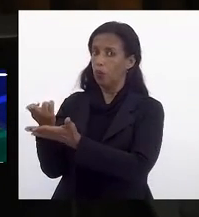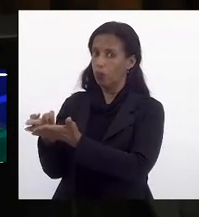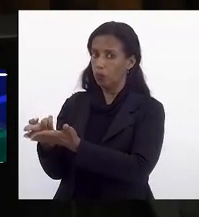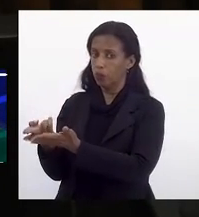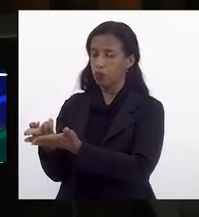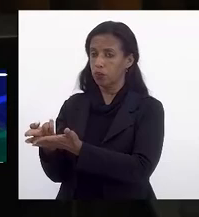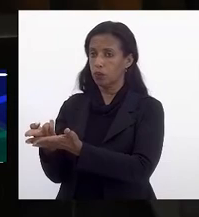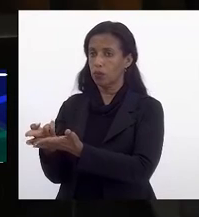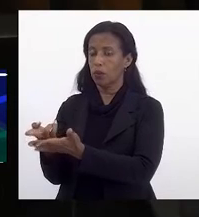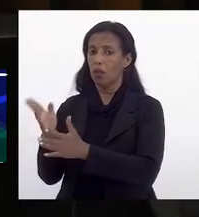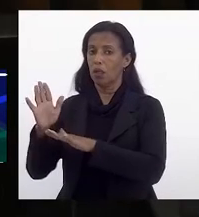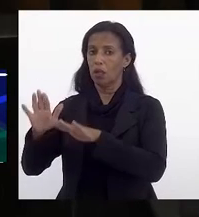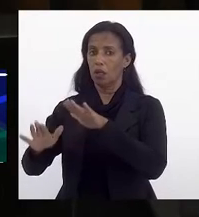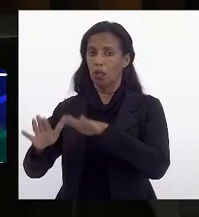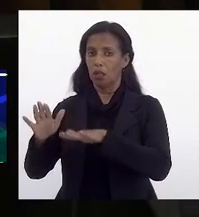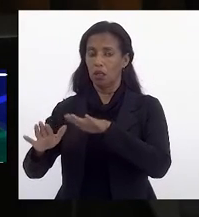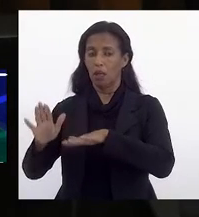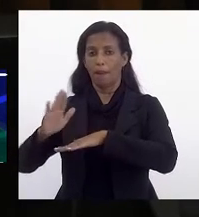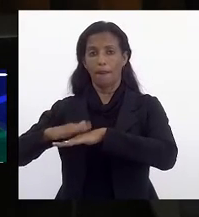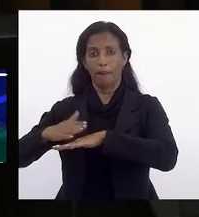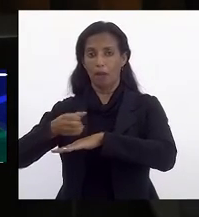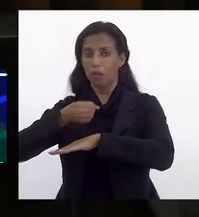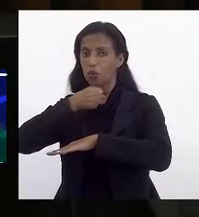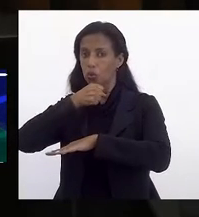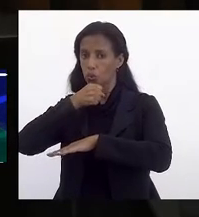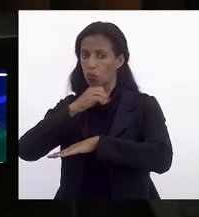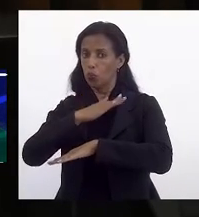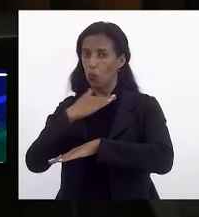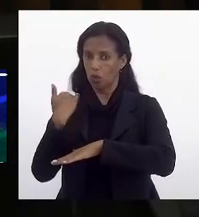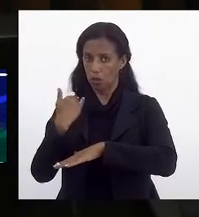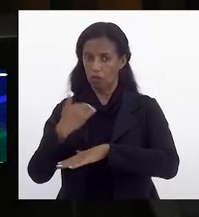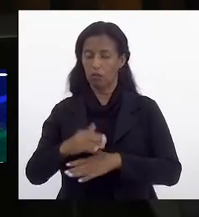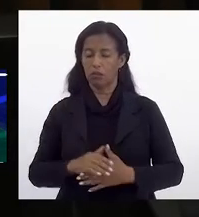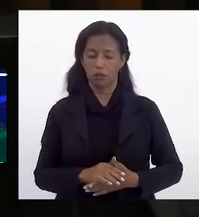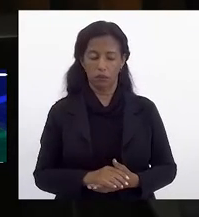mesmo em relação aos mais idosos, matando.